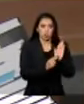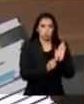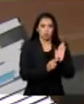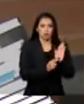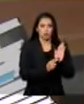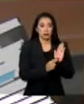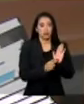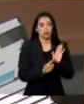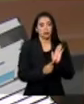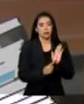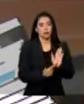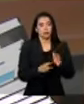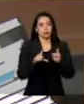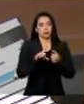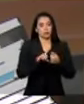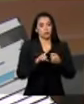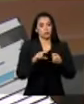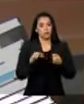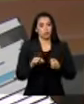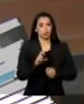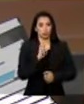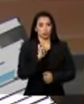no artigo 5º,